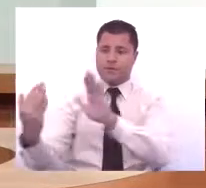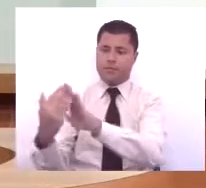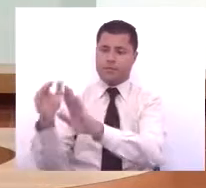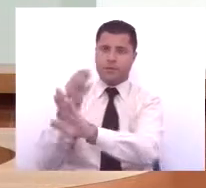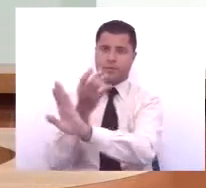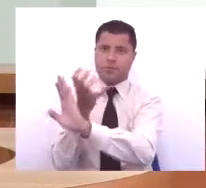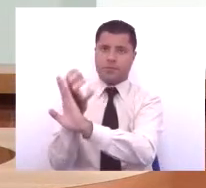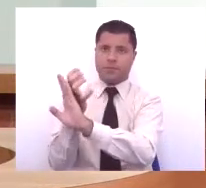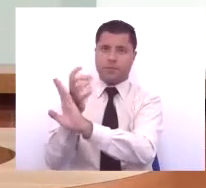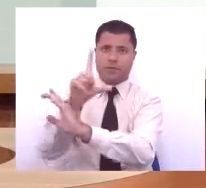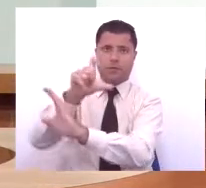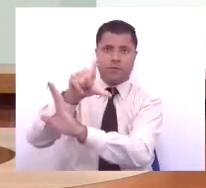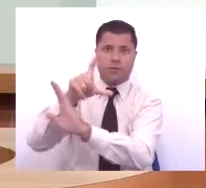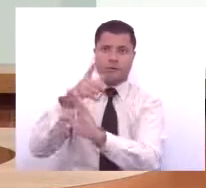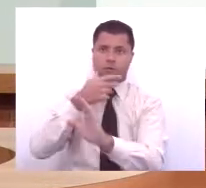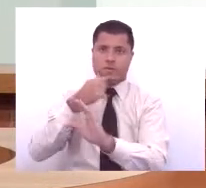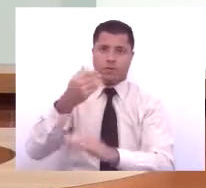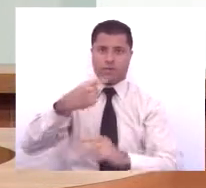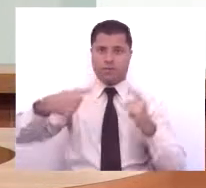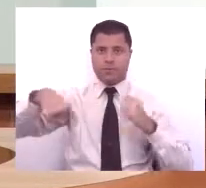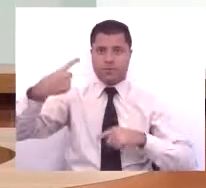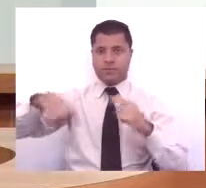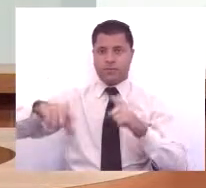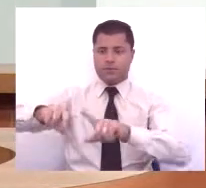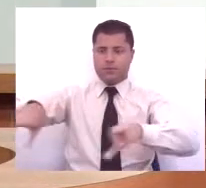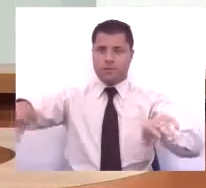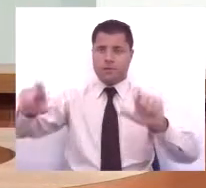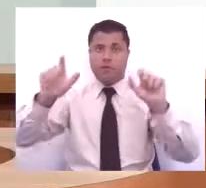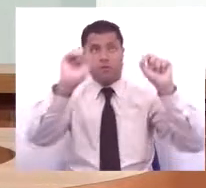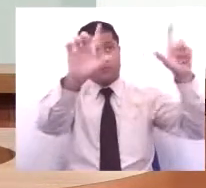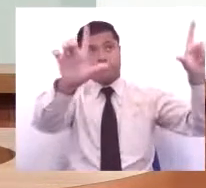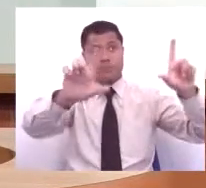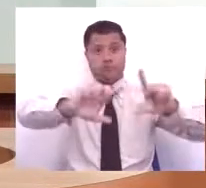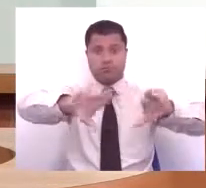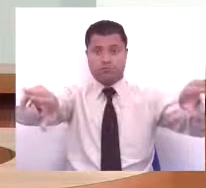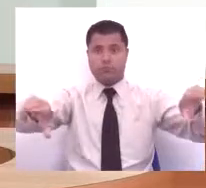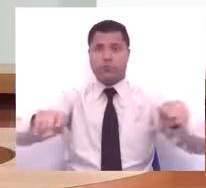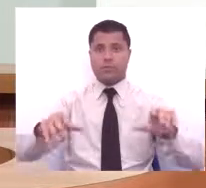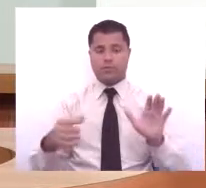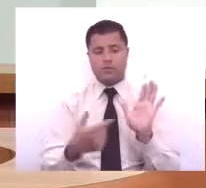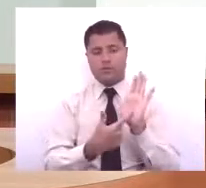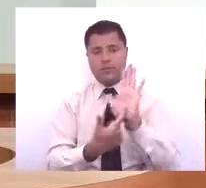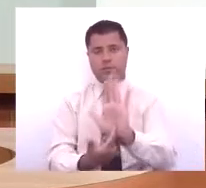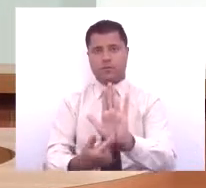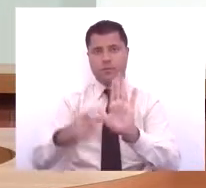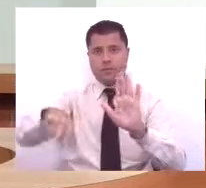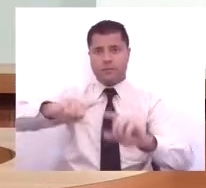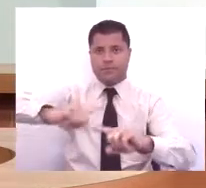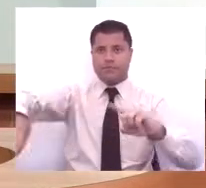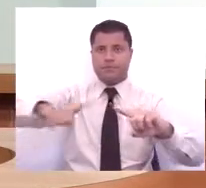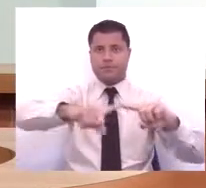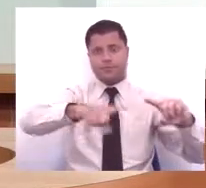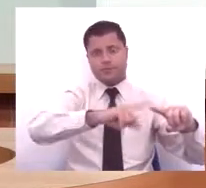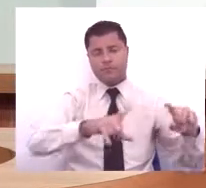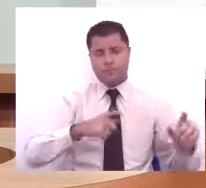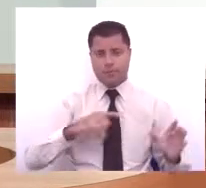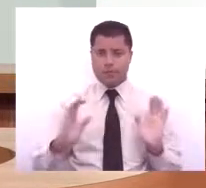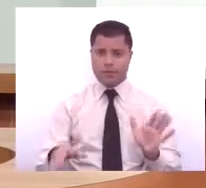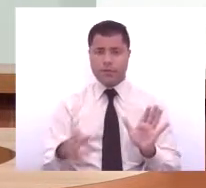que isso já existisse uma legislação federal a respeito, que vai passar a vigorar somente nas eleições de